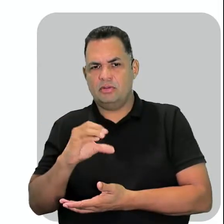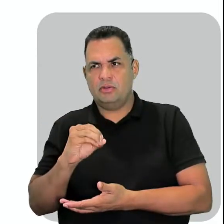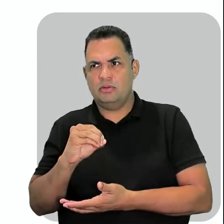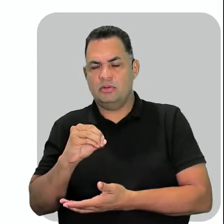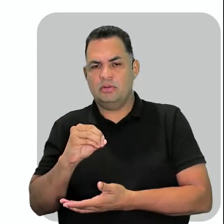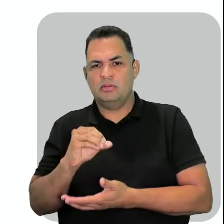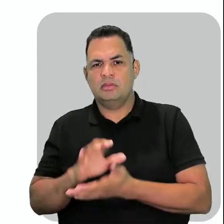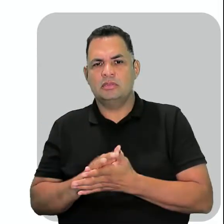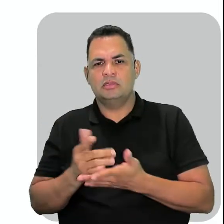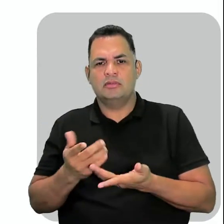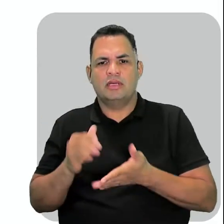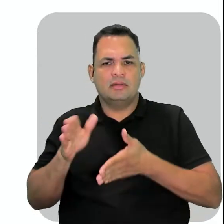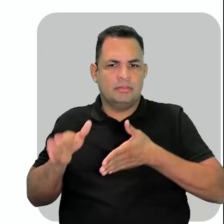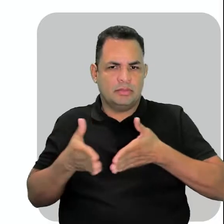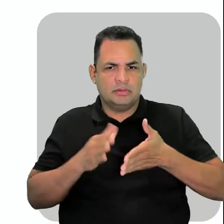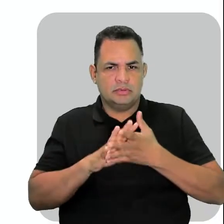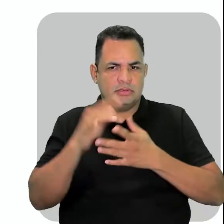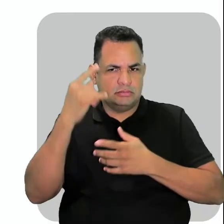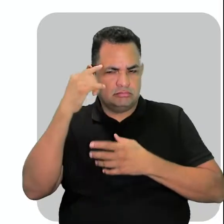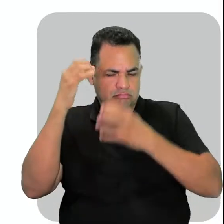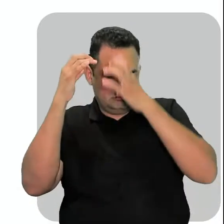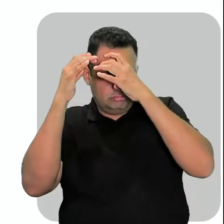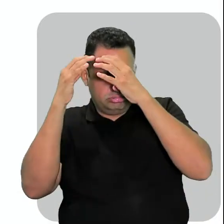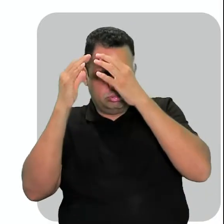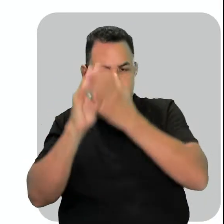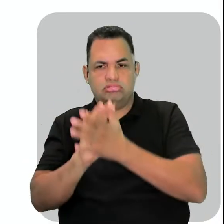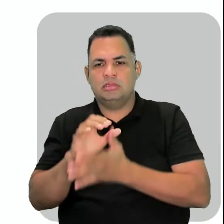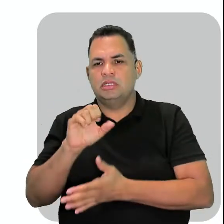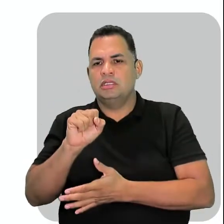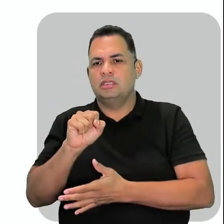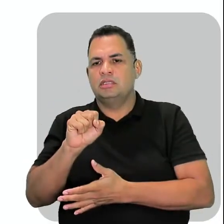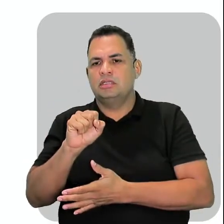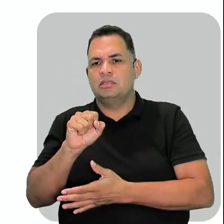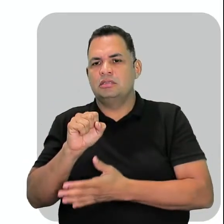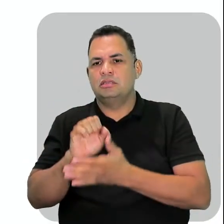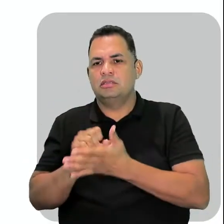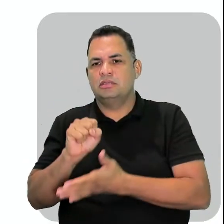triptofano. Ele age na produção cerebral de